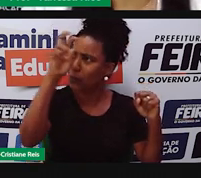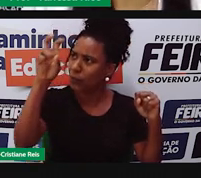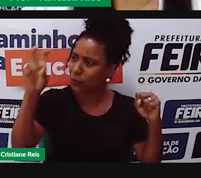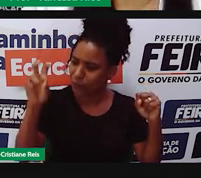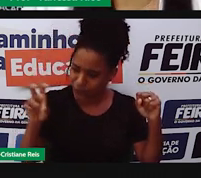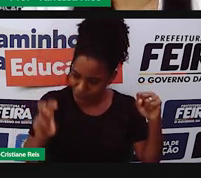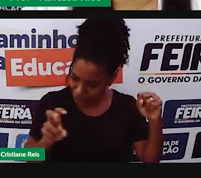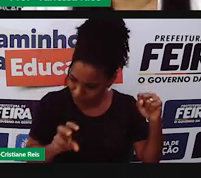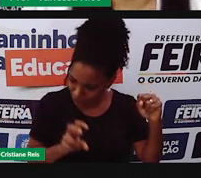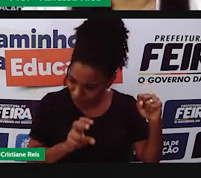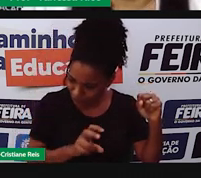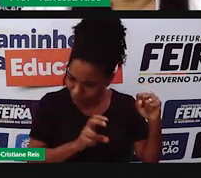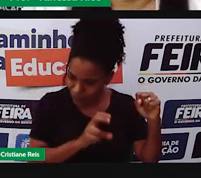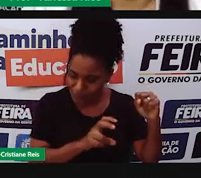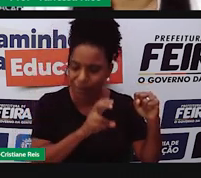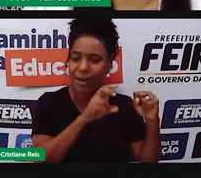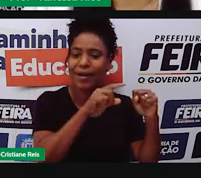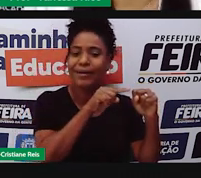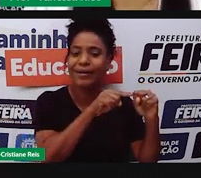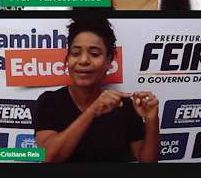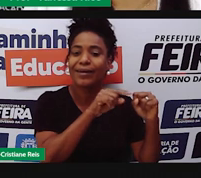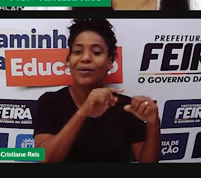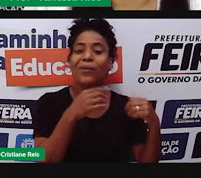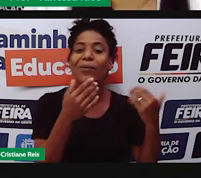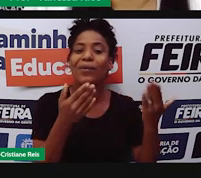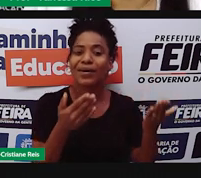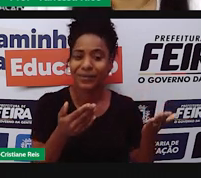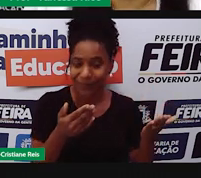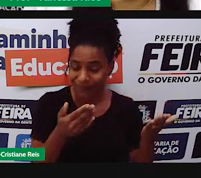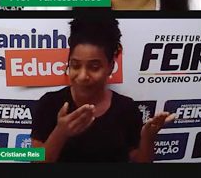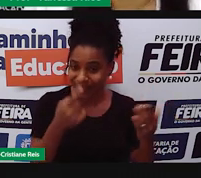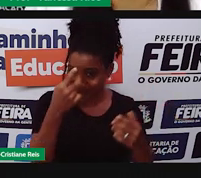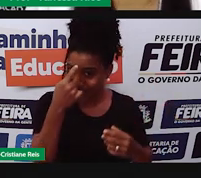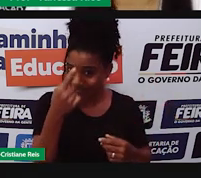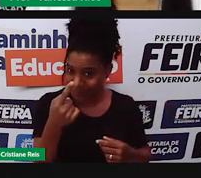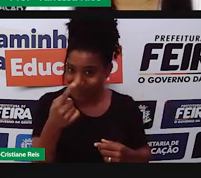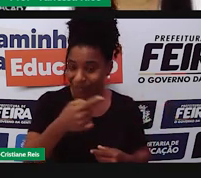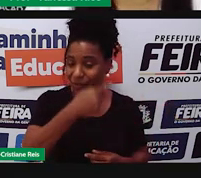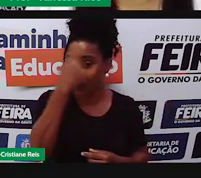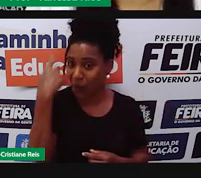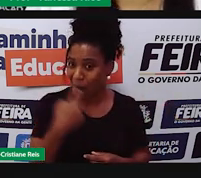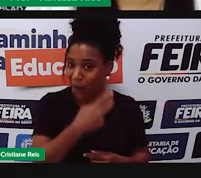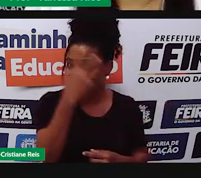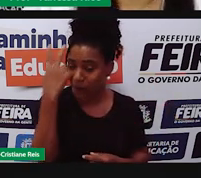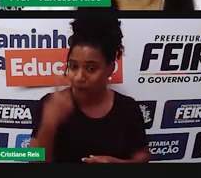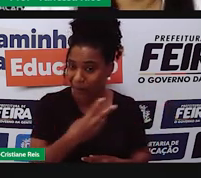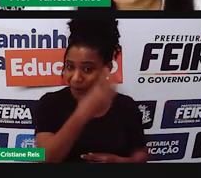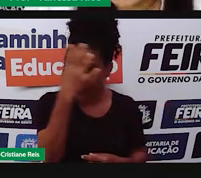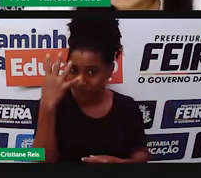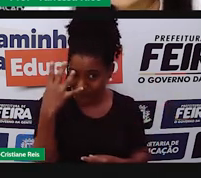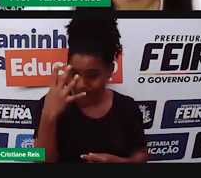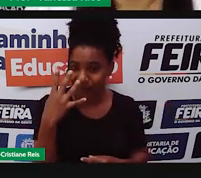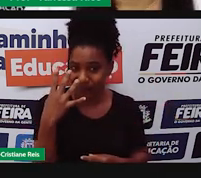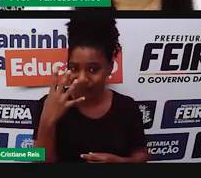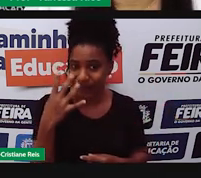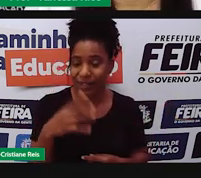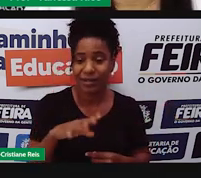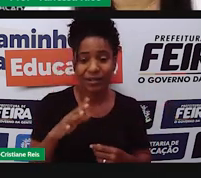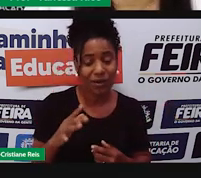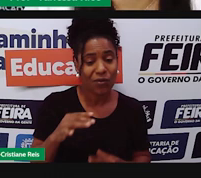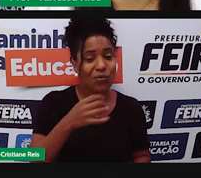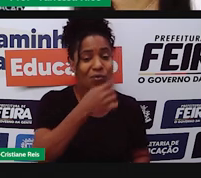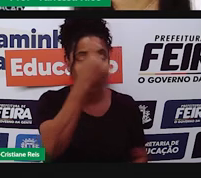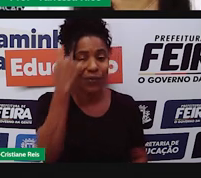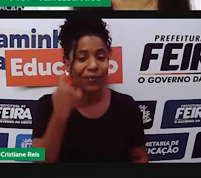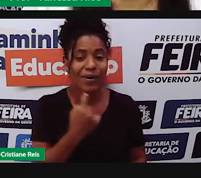Porque a gente não está contando hora por hora, nós estamos contando minutos, e em uma hora tem 60 minutos. A